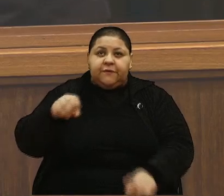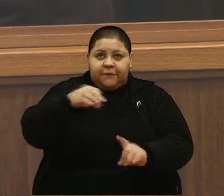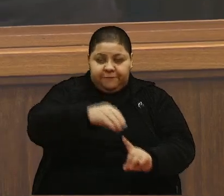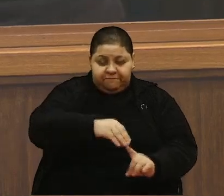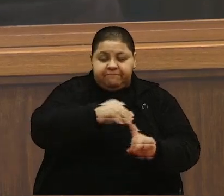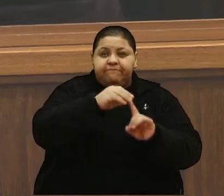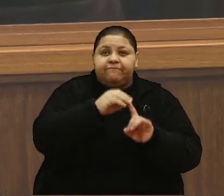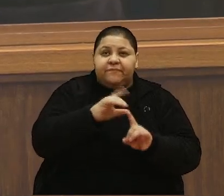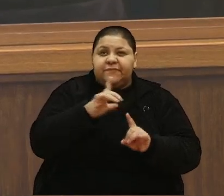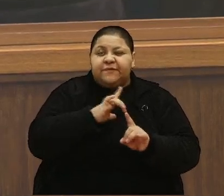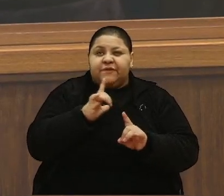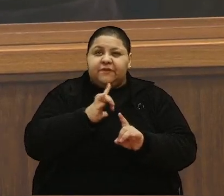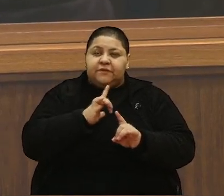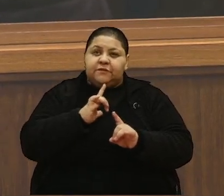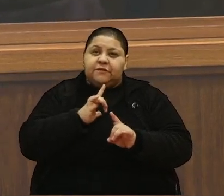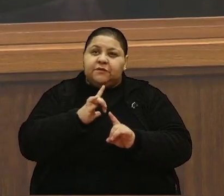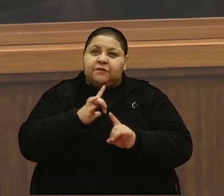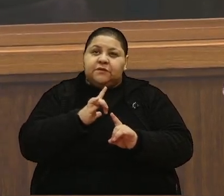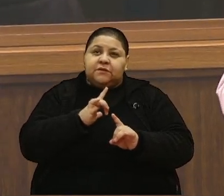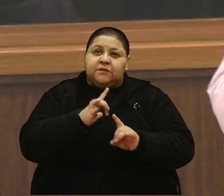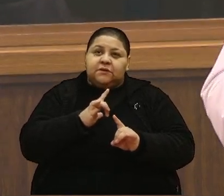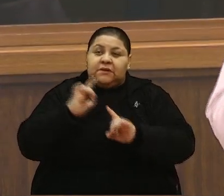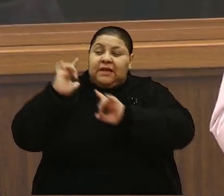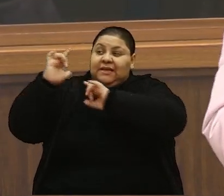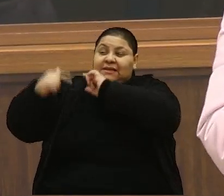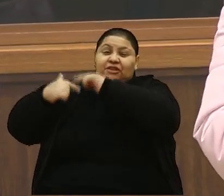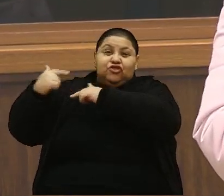onde tem ainda as tradições